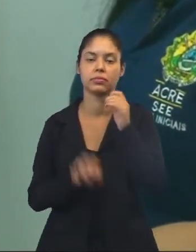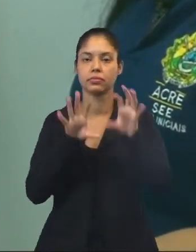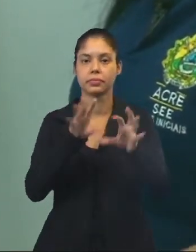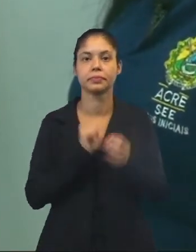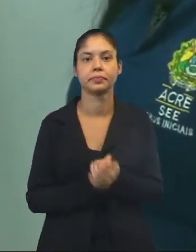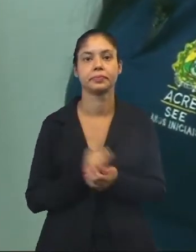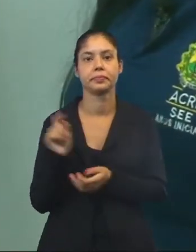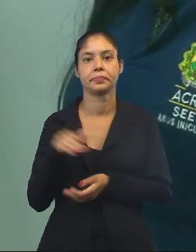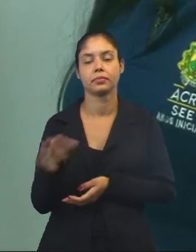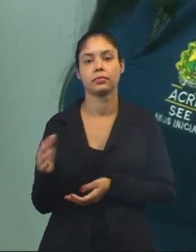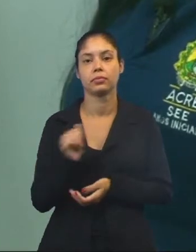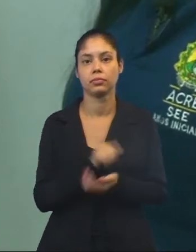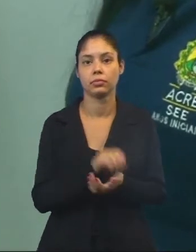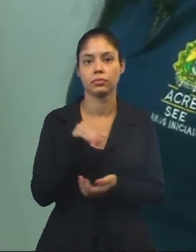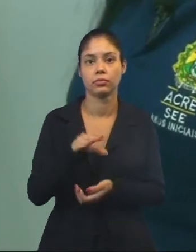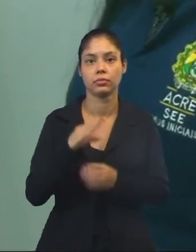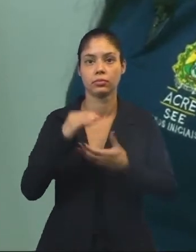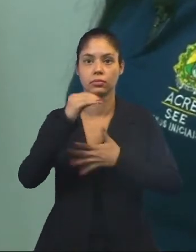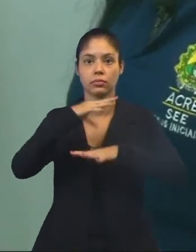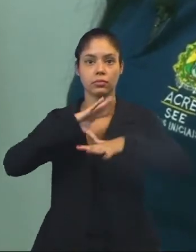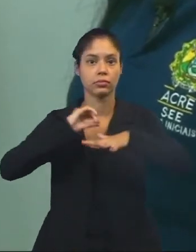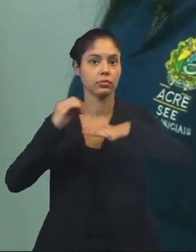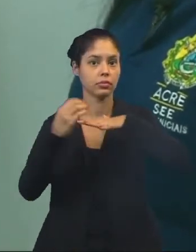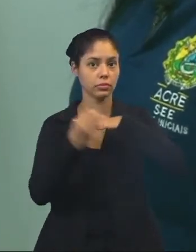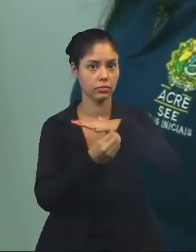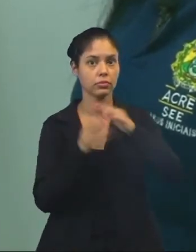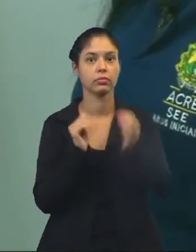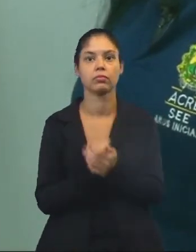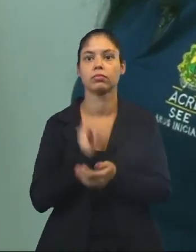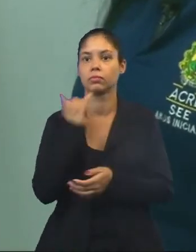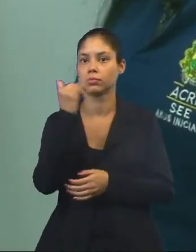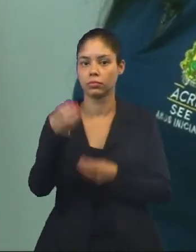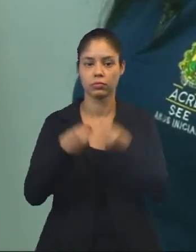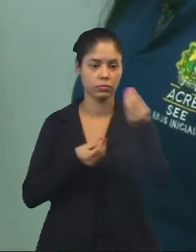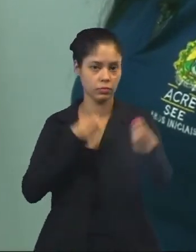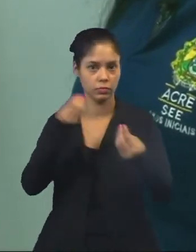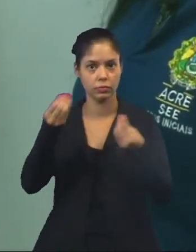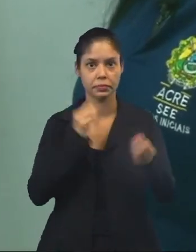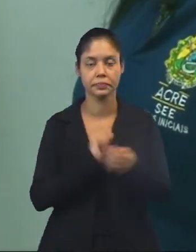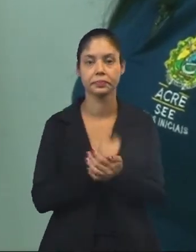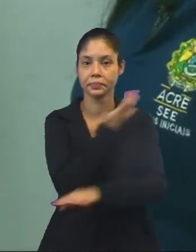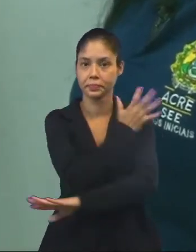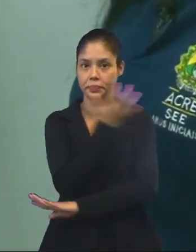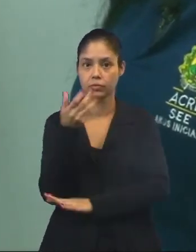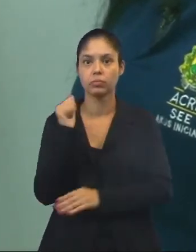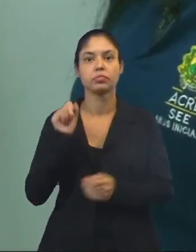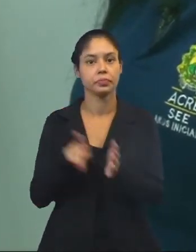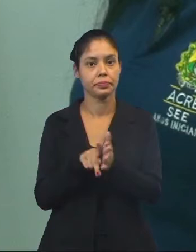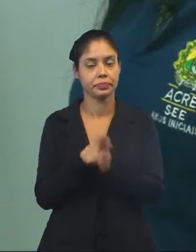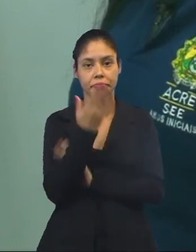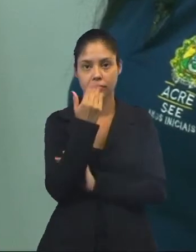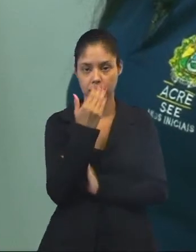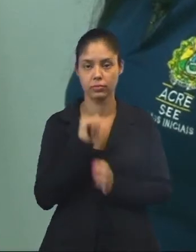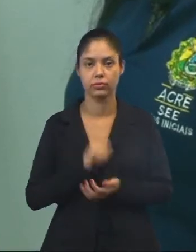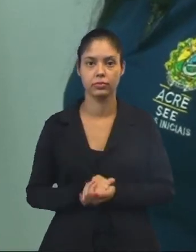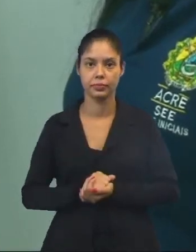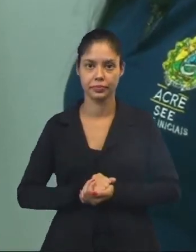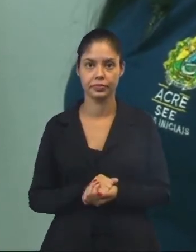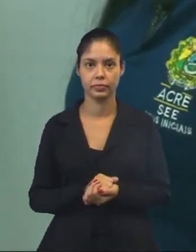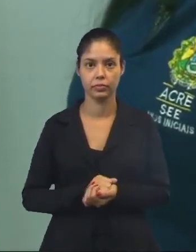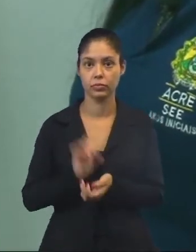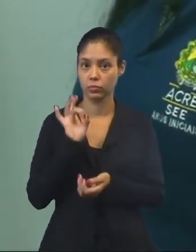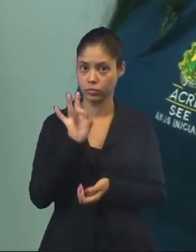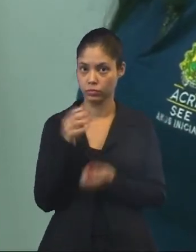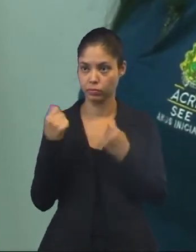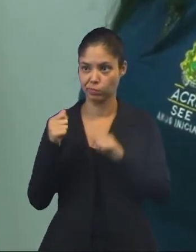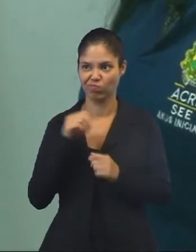forma. É o que a gente chama de uma cadeia, porque um vai dando energia para o outro. A planta por si só ela produz seu alimento. Ela só